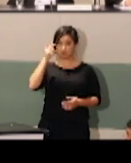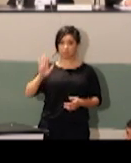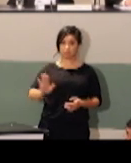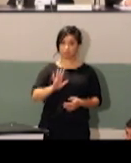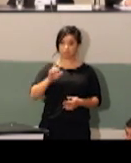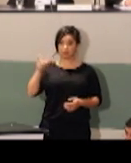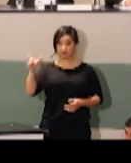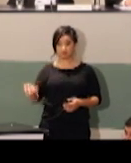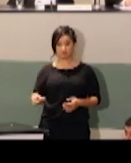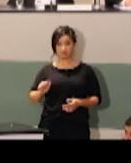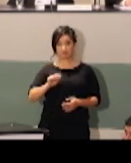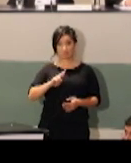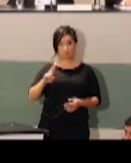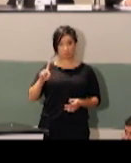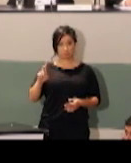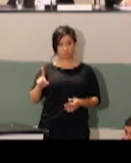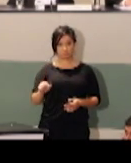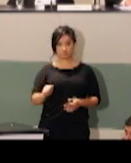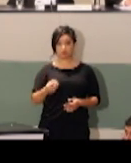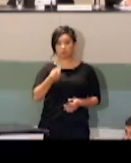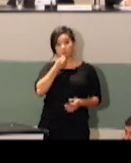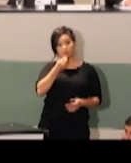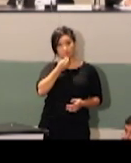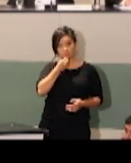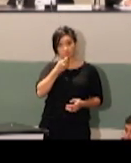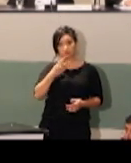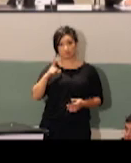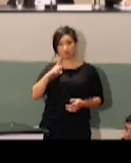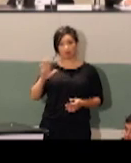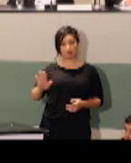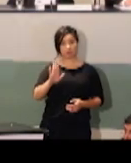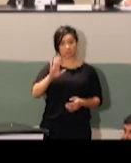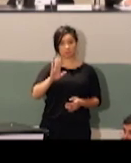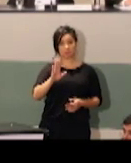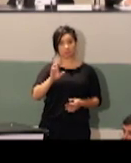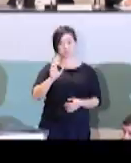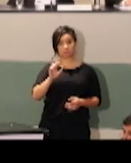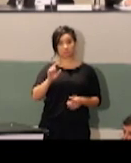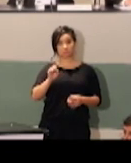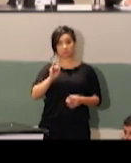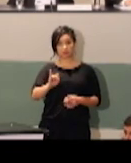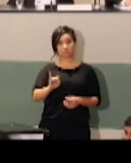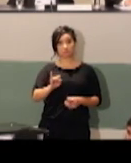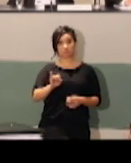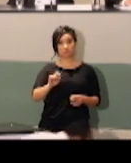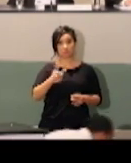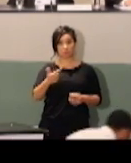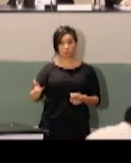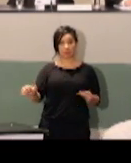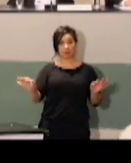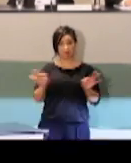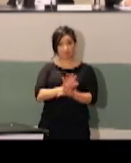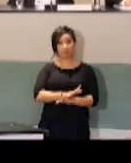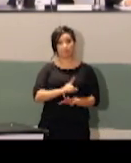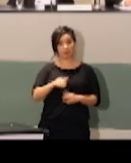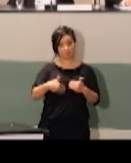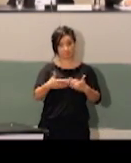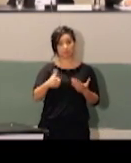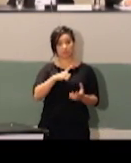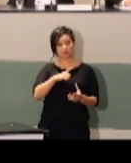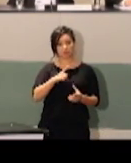estar concorrendo a esse pleito enquanto não esgotasse todo esse processo que corre contra ele.